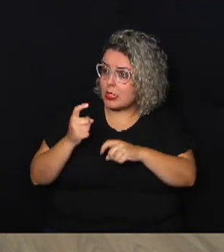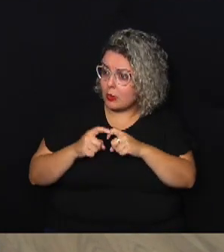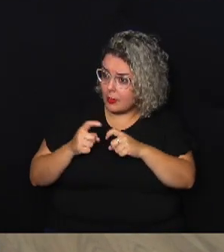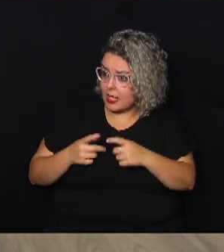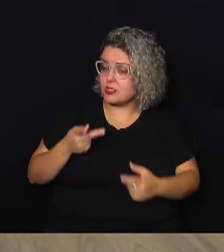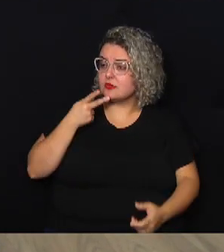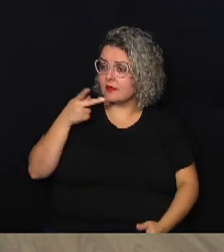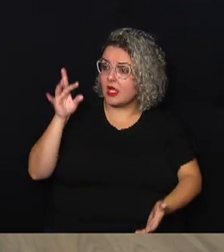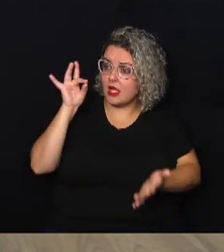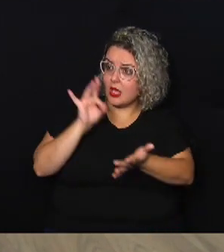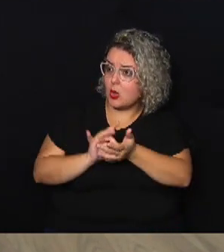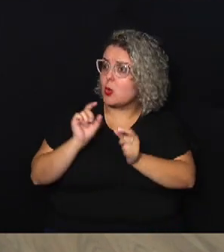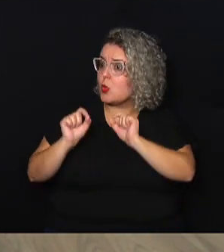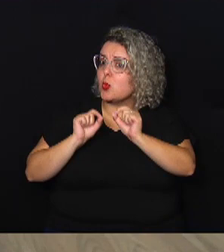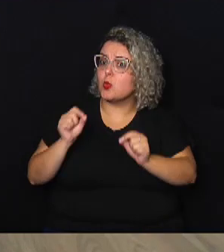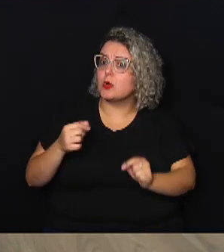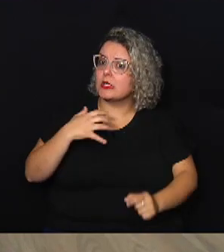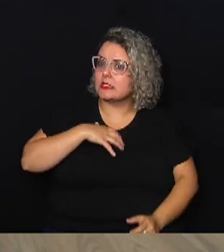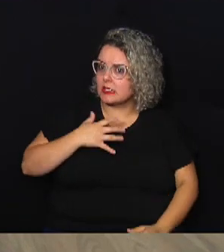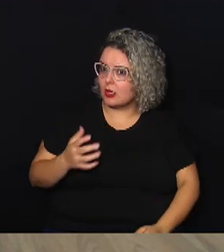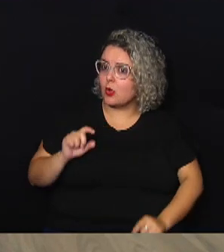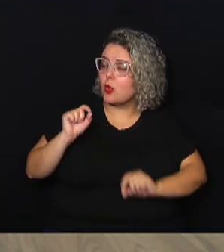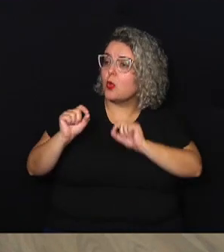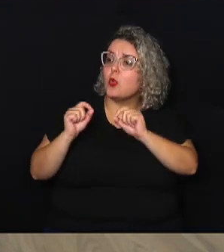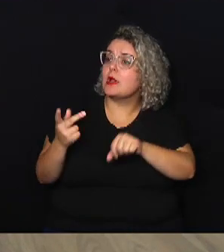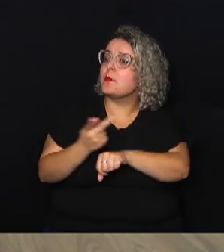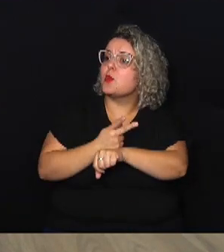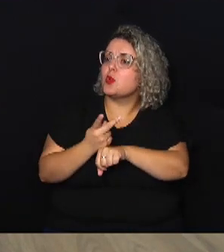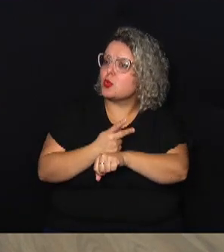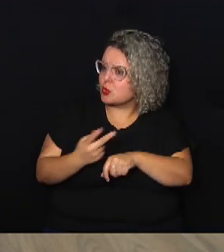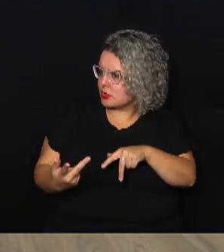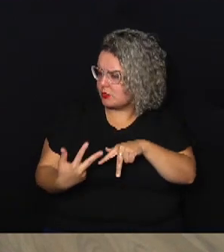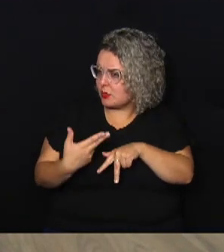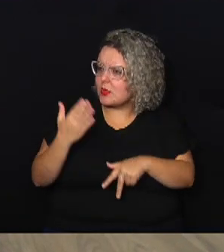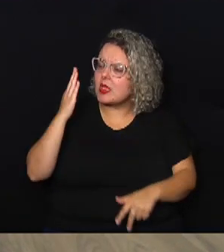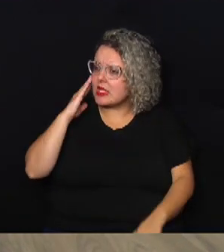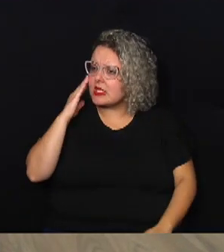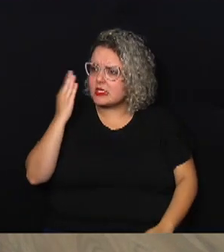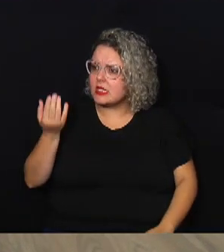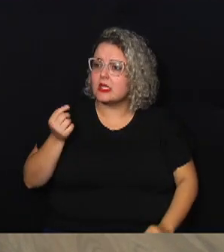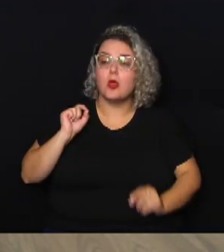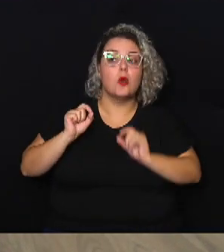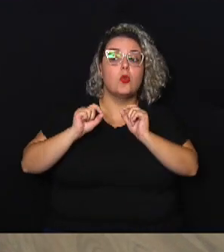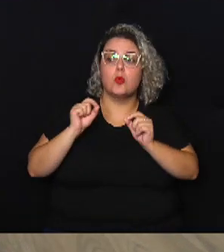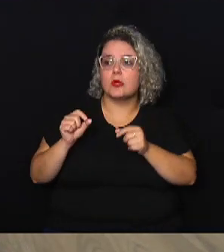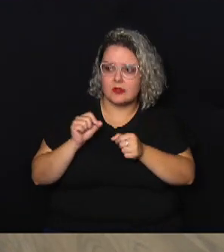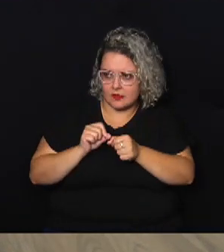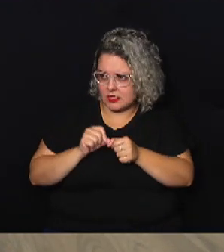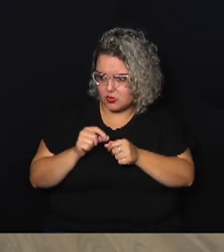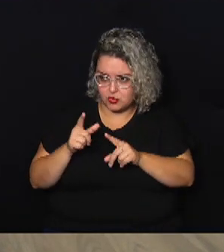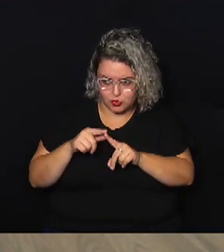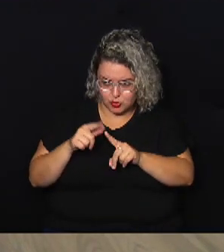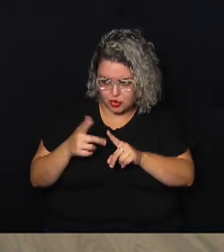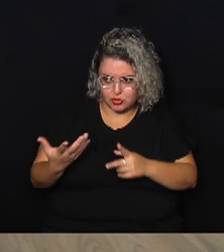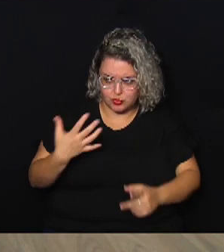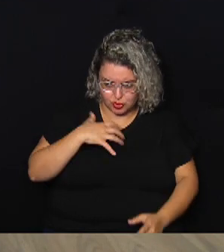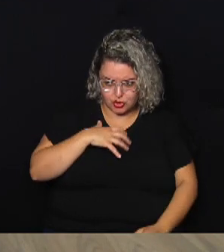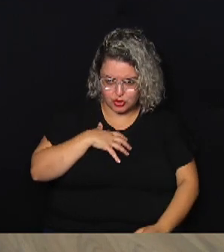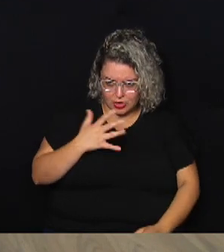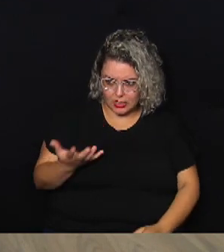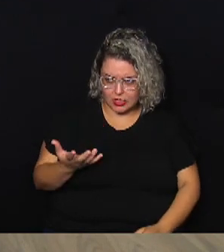a verdade, o que está sentindo, o que ele busca nessa cirurgia, até para entender o que vai ser feito, o tipo de procedimento.